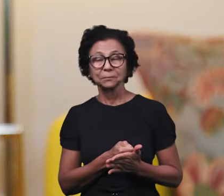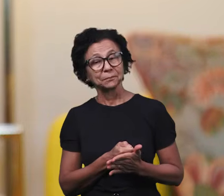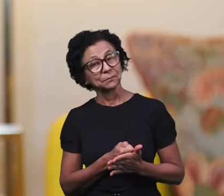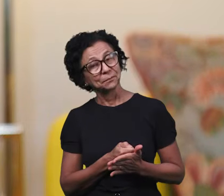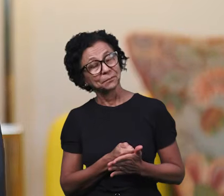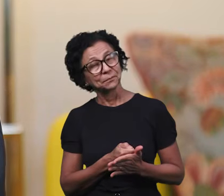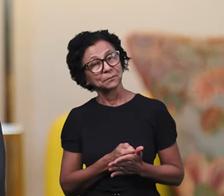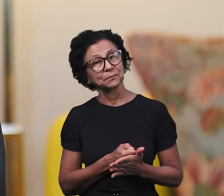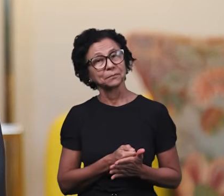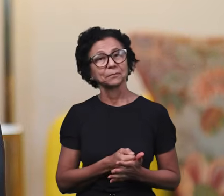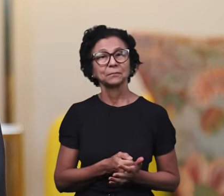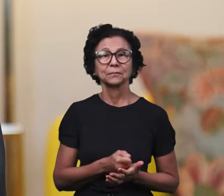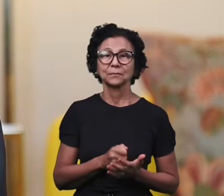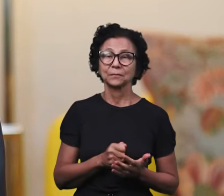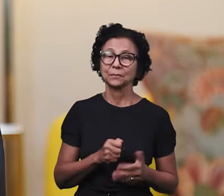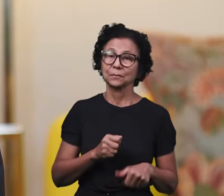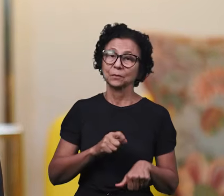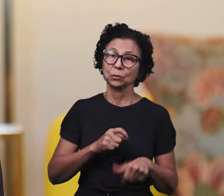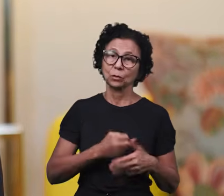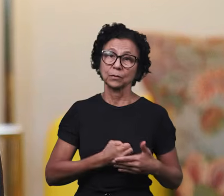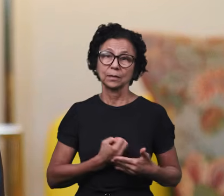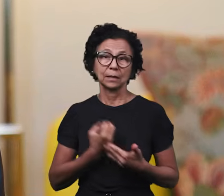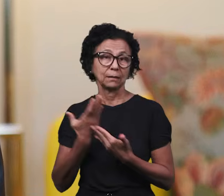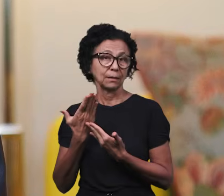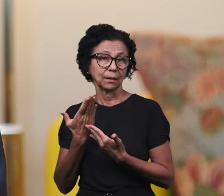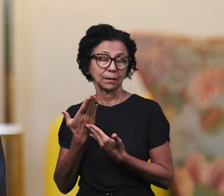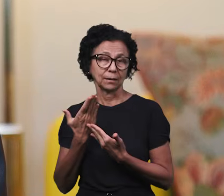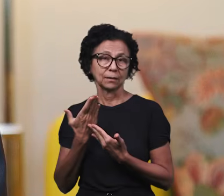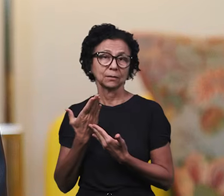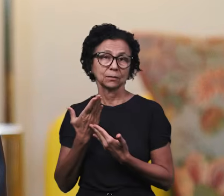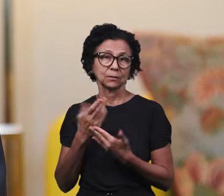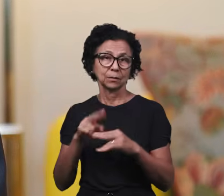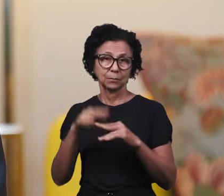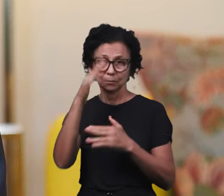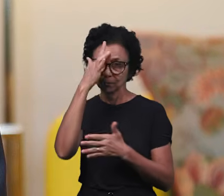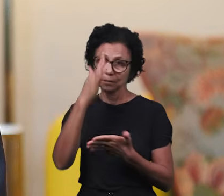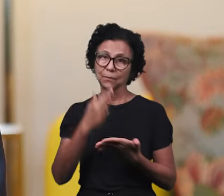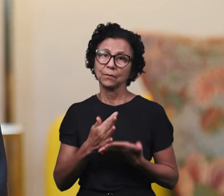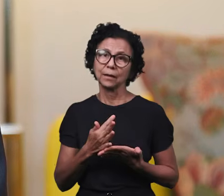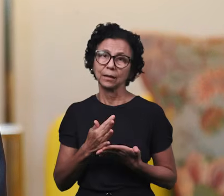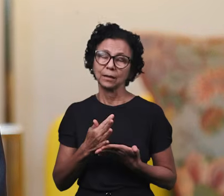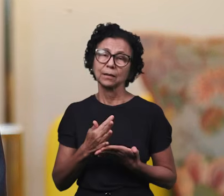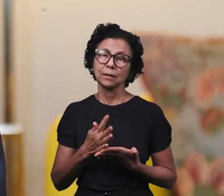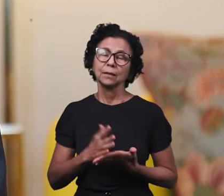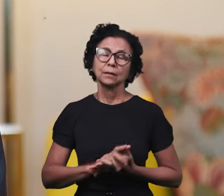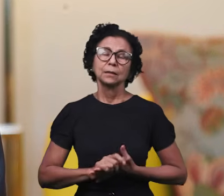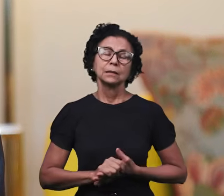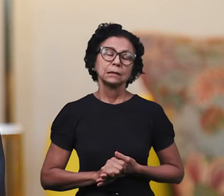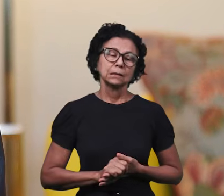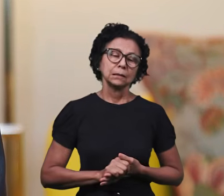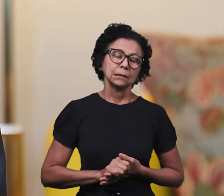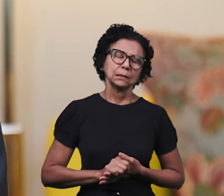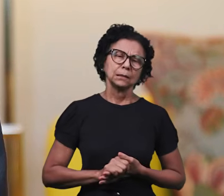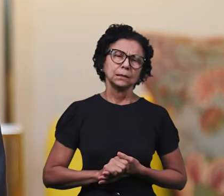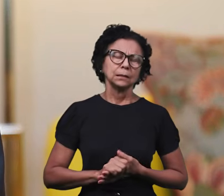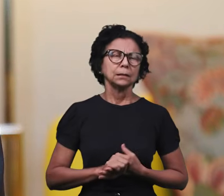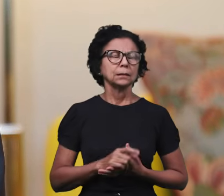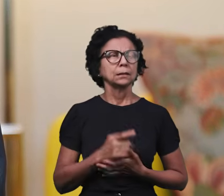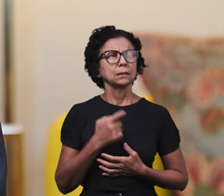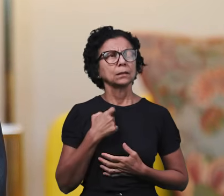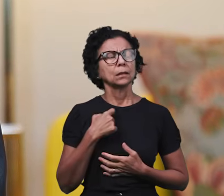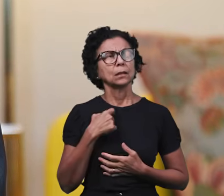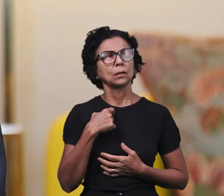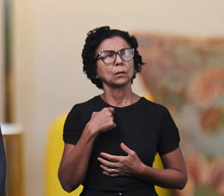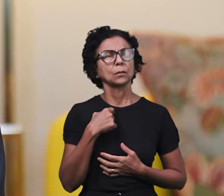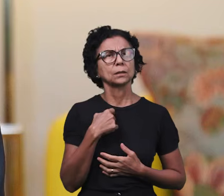na medida em que nós entregamos a nossa vida pela fé. É pela fé que tudo vai acontecer. E